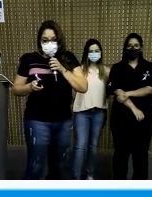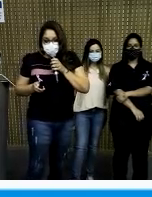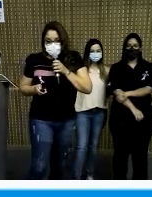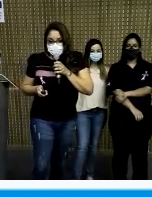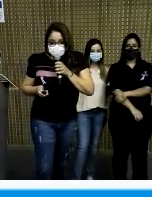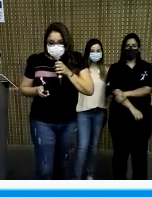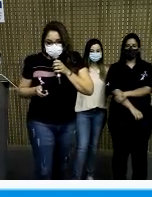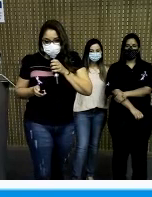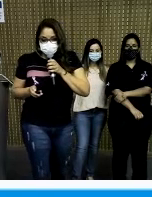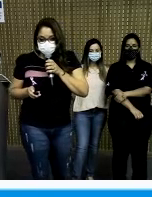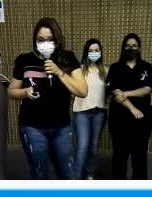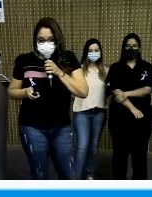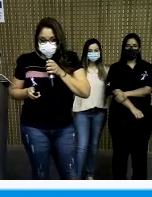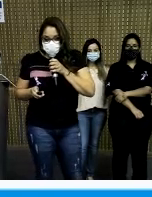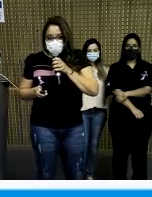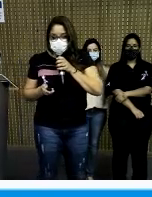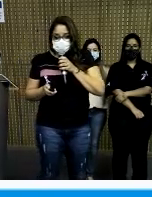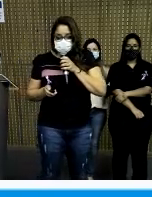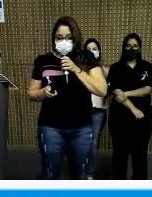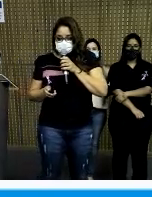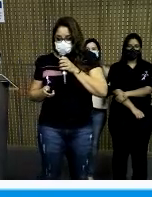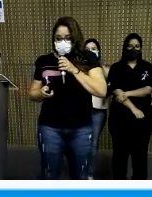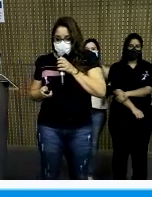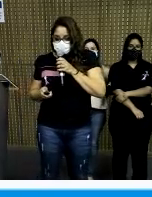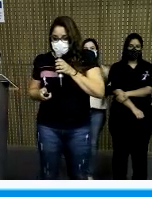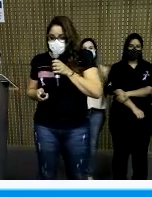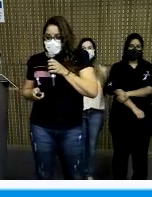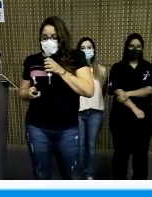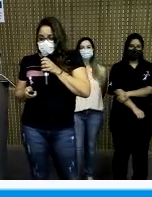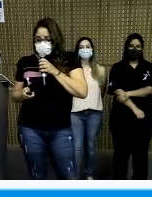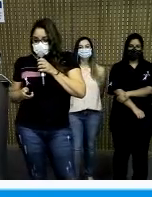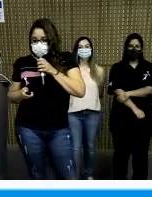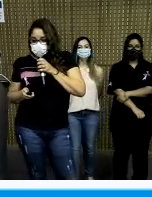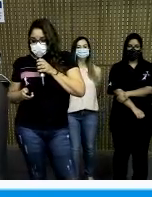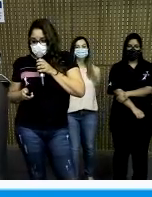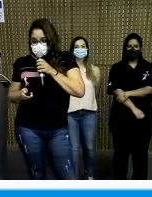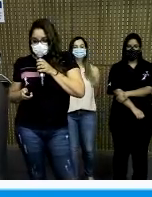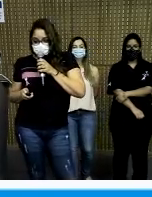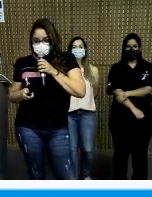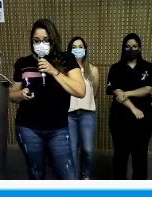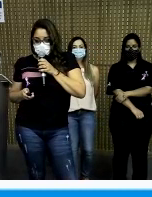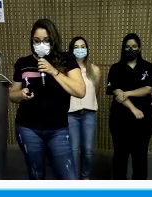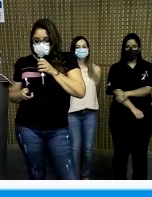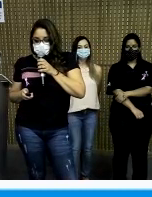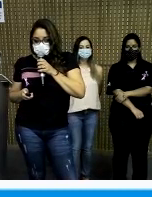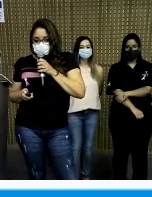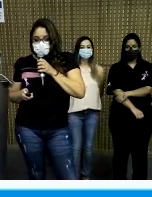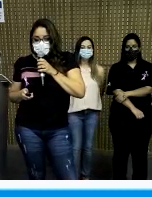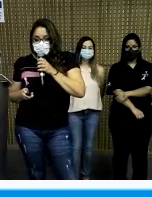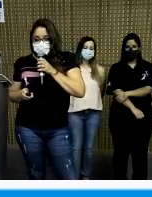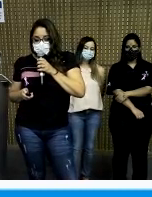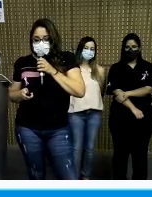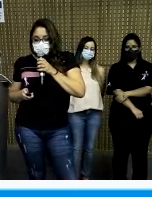Na saúde da criança, as consultas de enfermagem, a gente pode observar que teve um aumento,